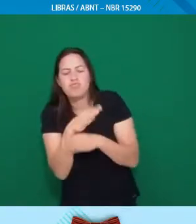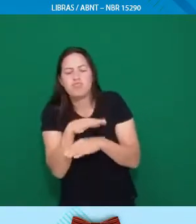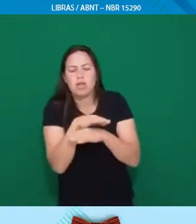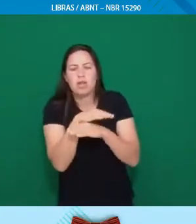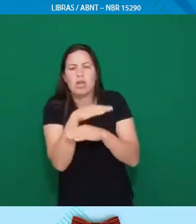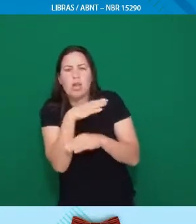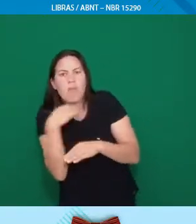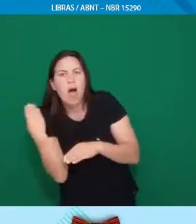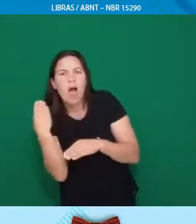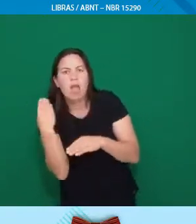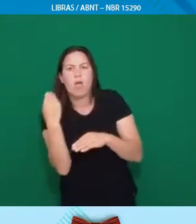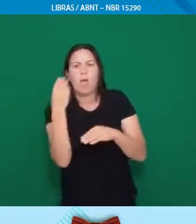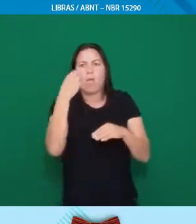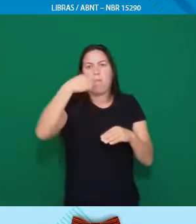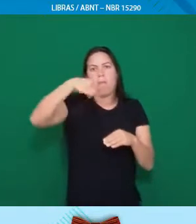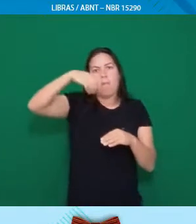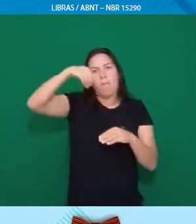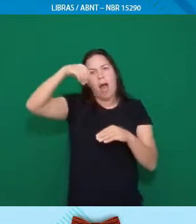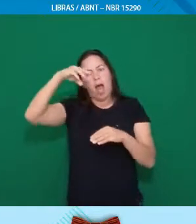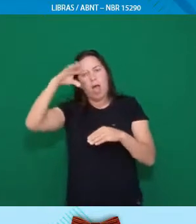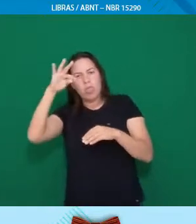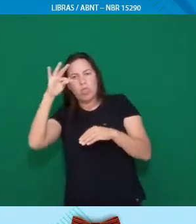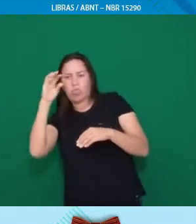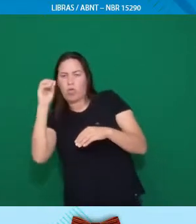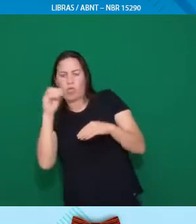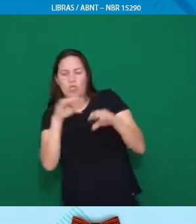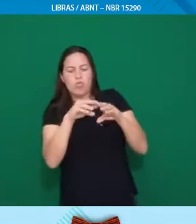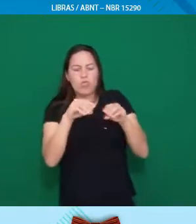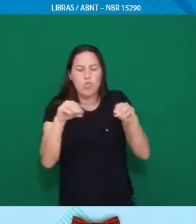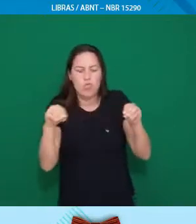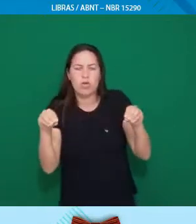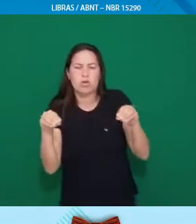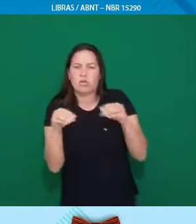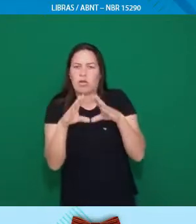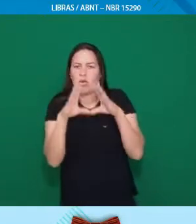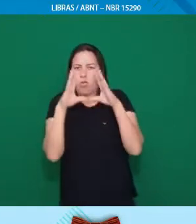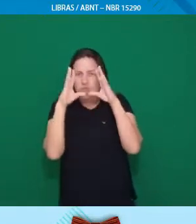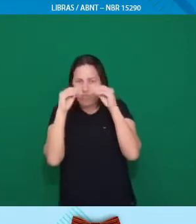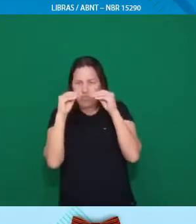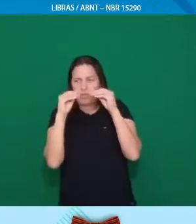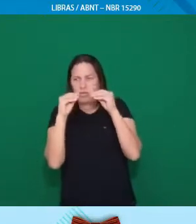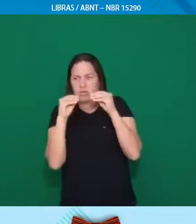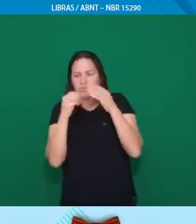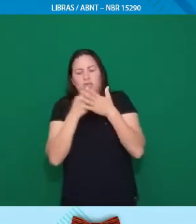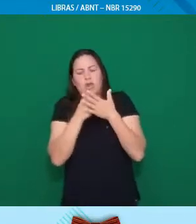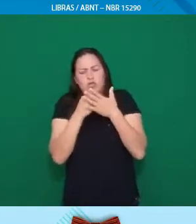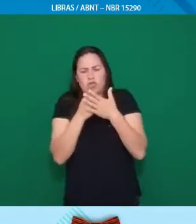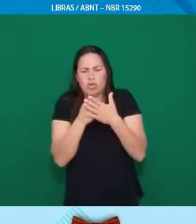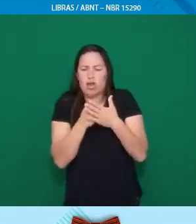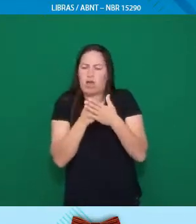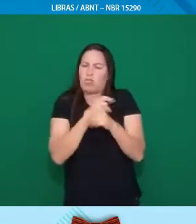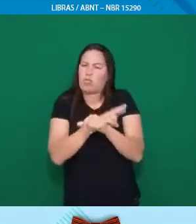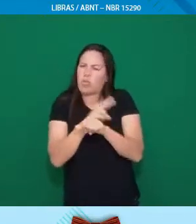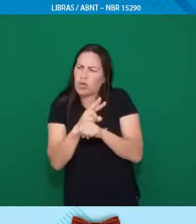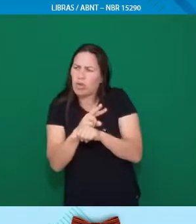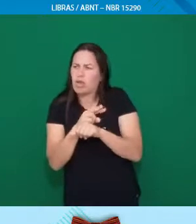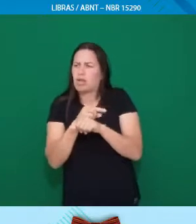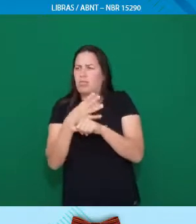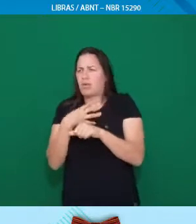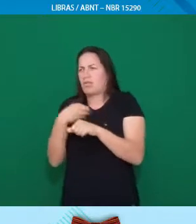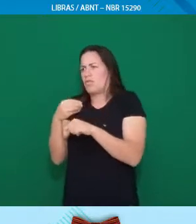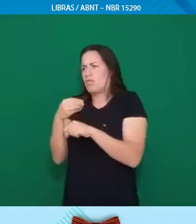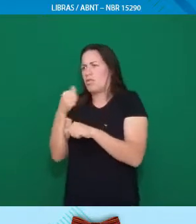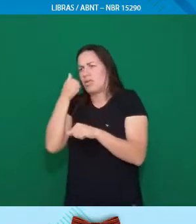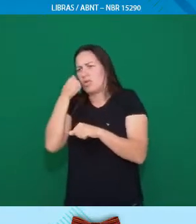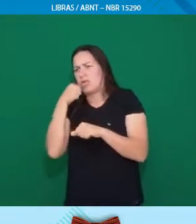importante que pelo menos nas calçadas Alina Cap nasce né você é tão fácil pega um filho pega a esposa ali no